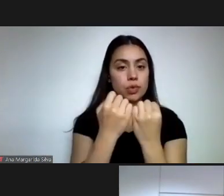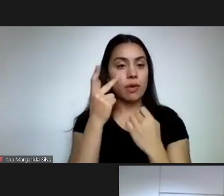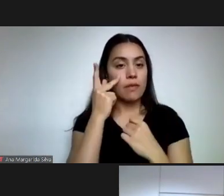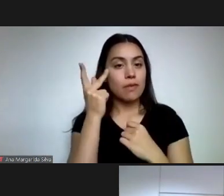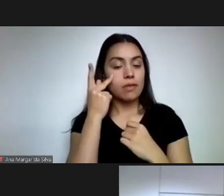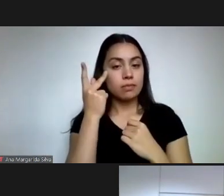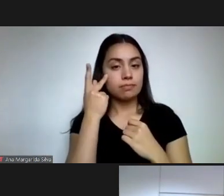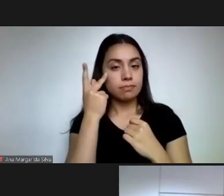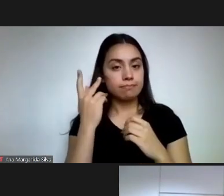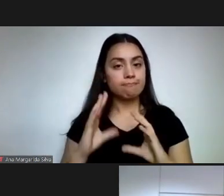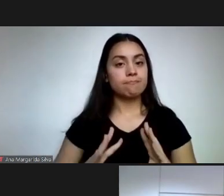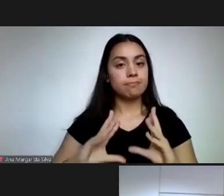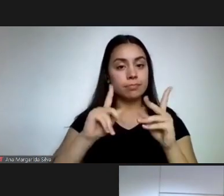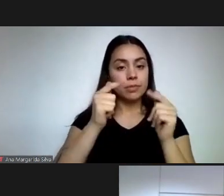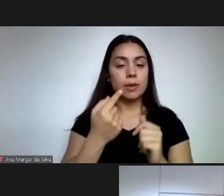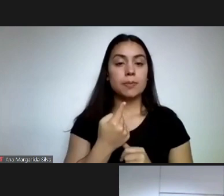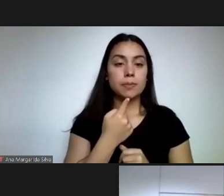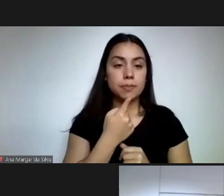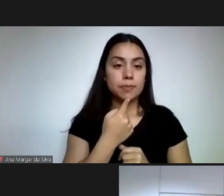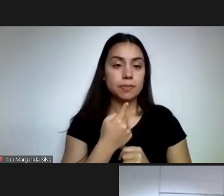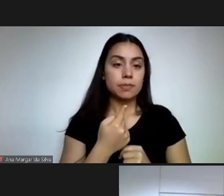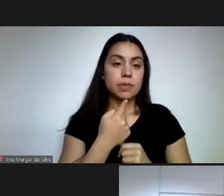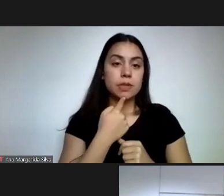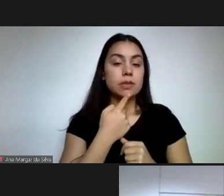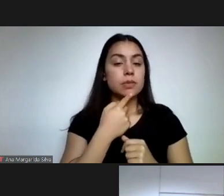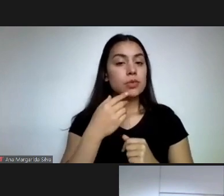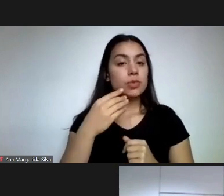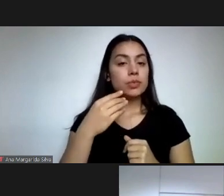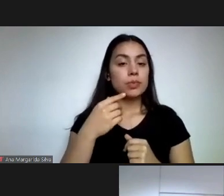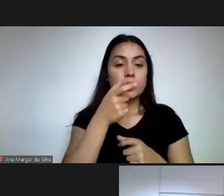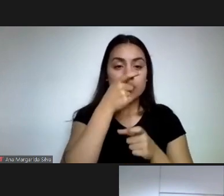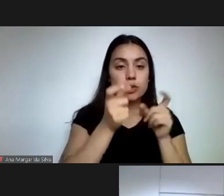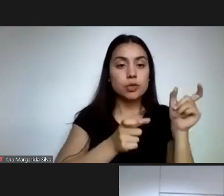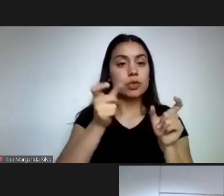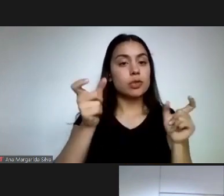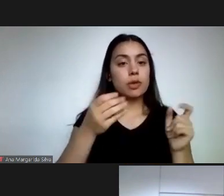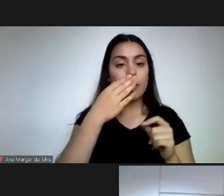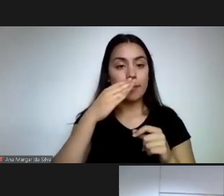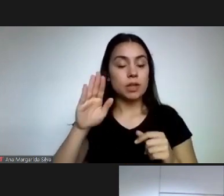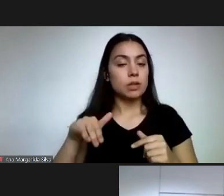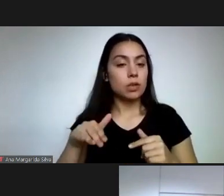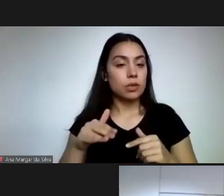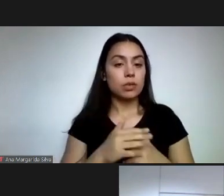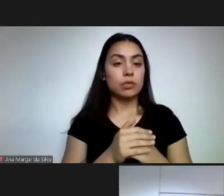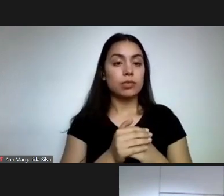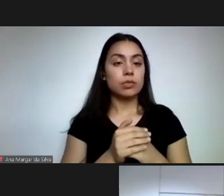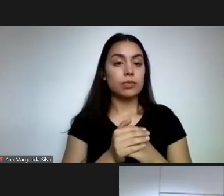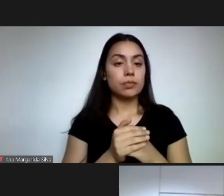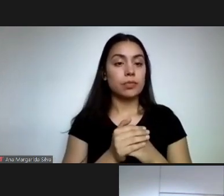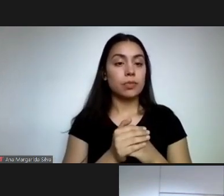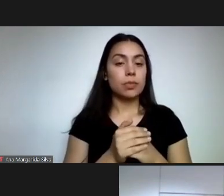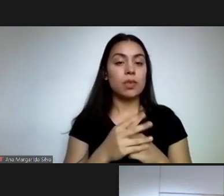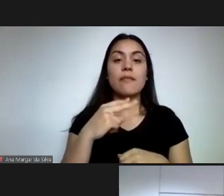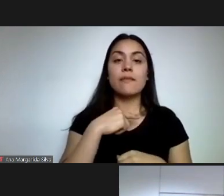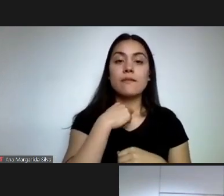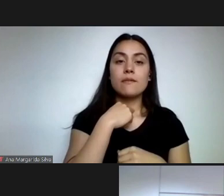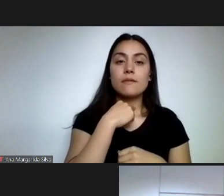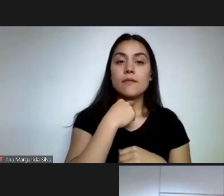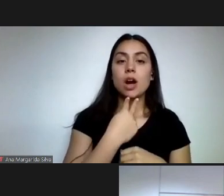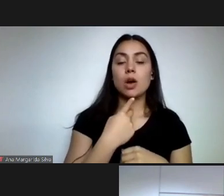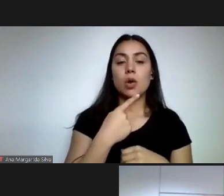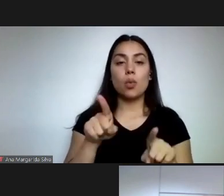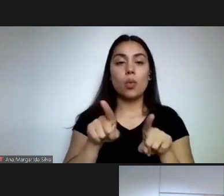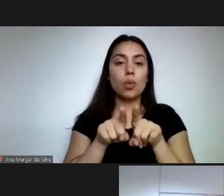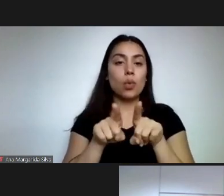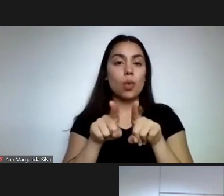cidadania global, que possibilita que os jovens, que diferentes jovens usem a voz que nós acreditamos que os jovens já